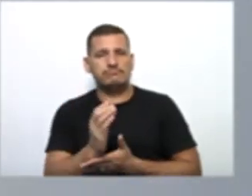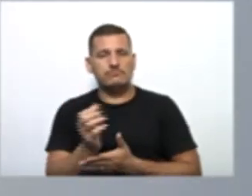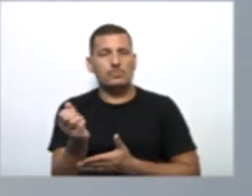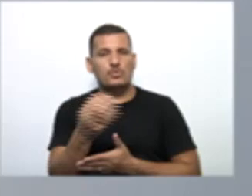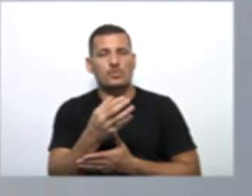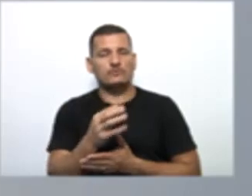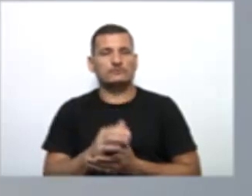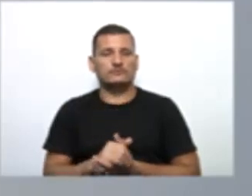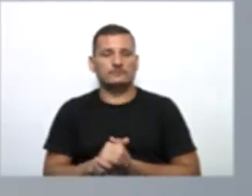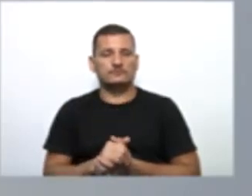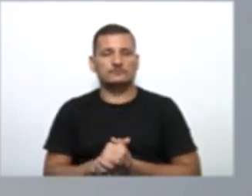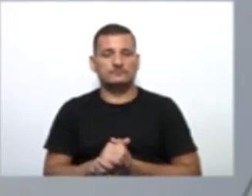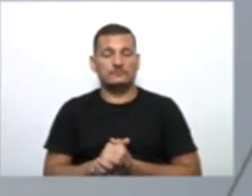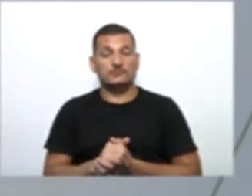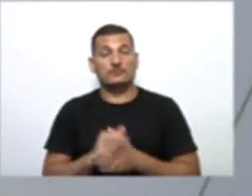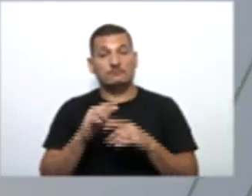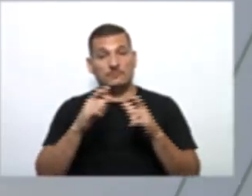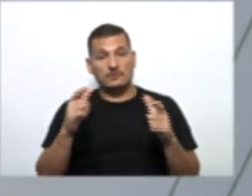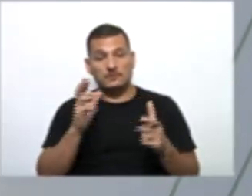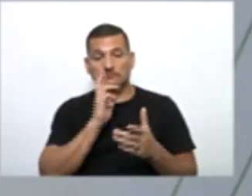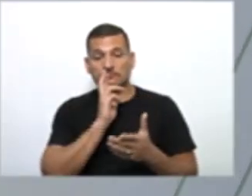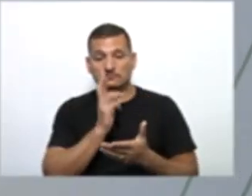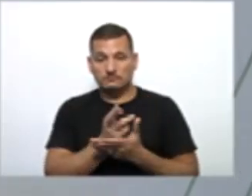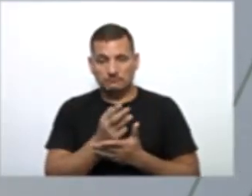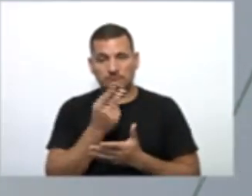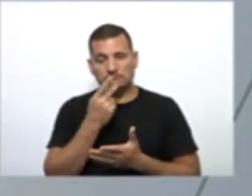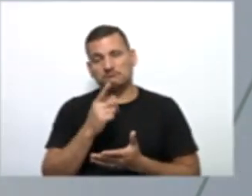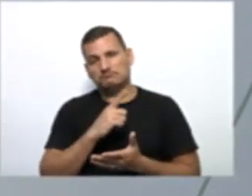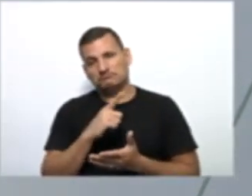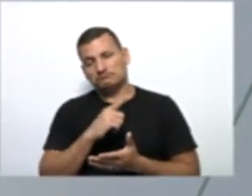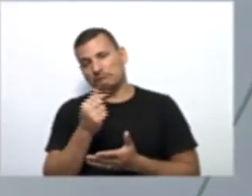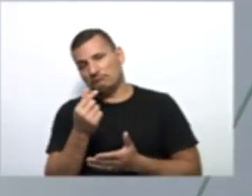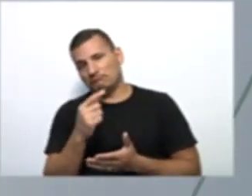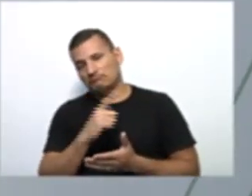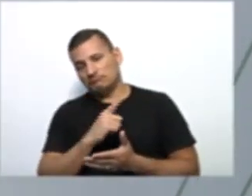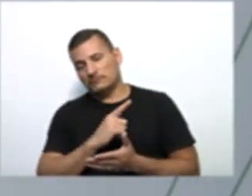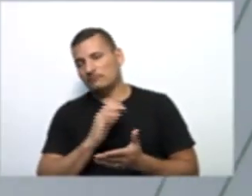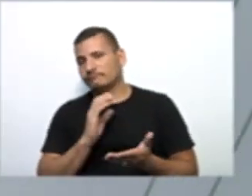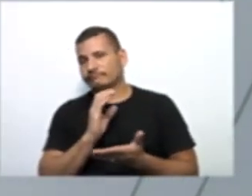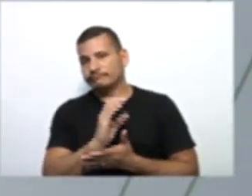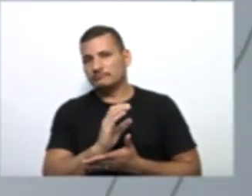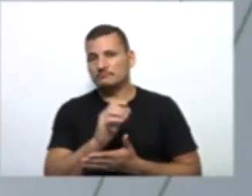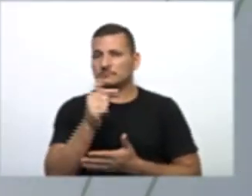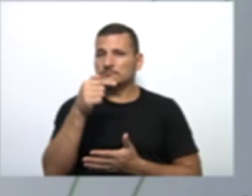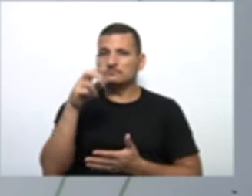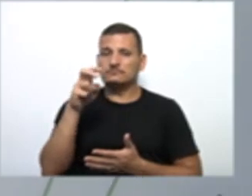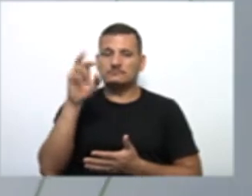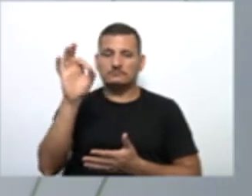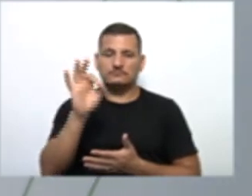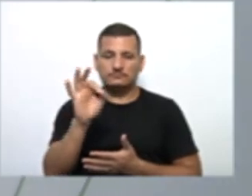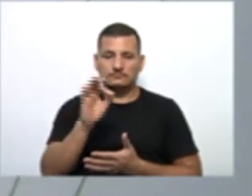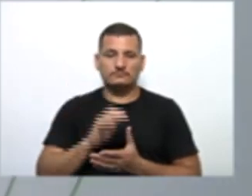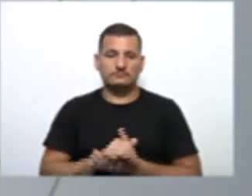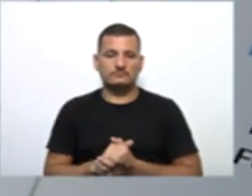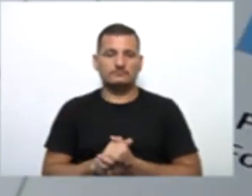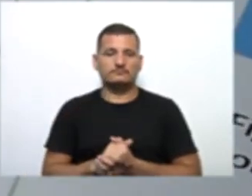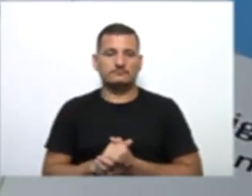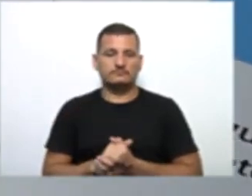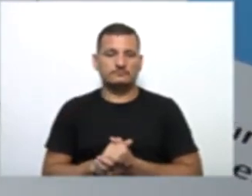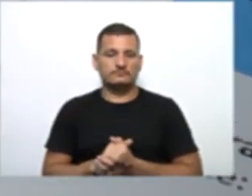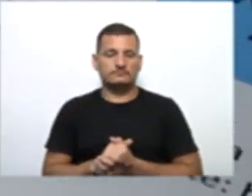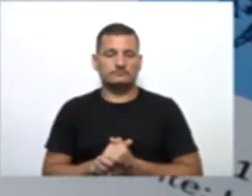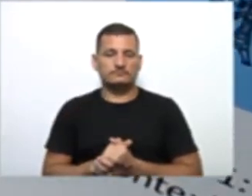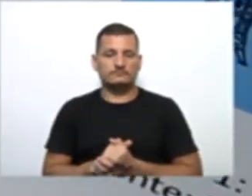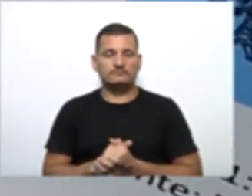negócio? A maioria respondeu que teria um valor X para investir, com 55% contra 45%.